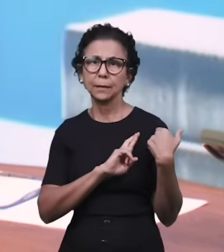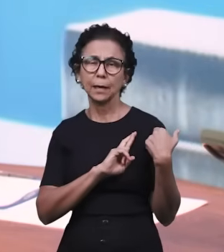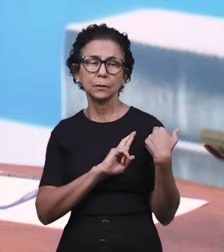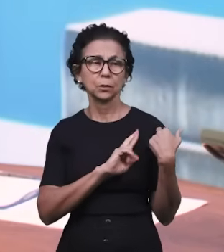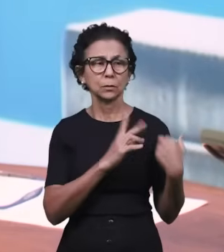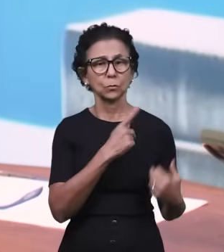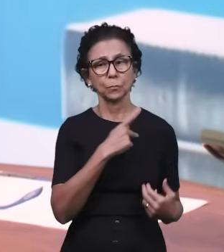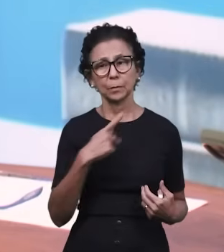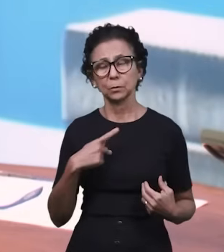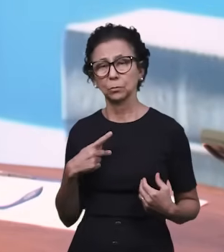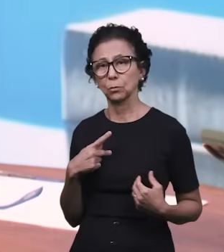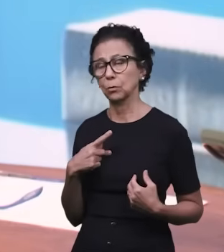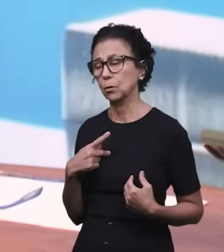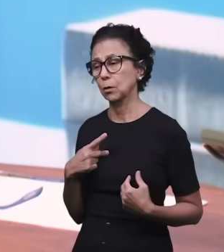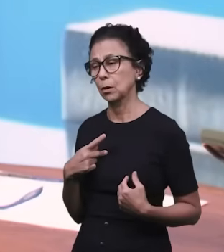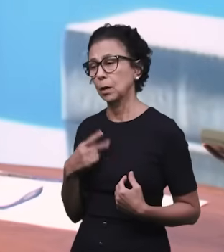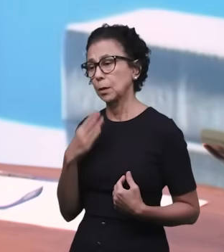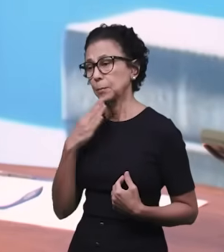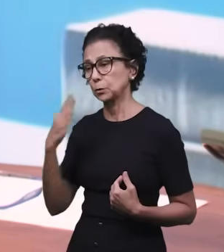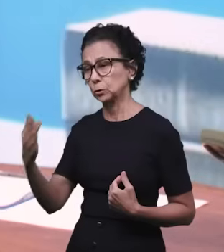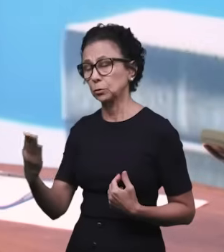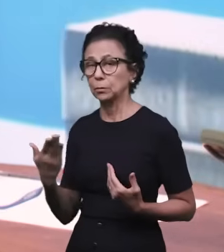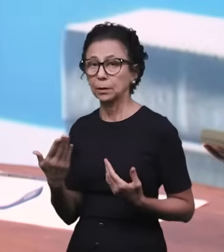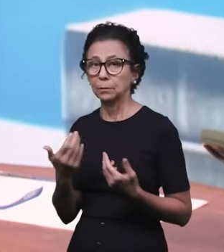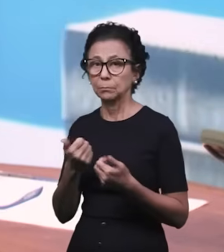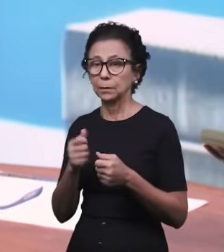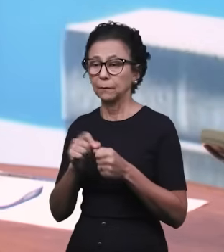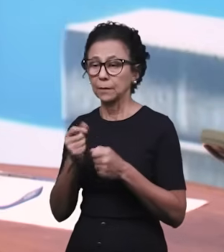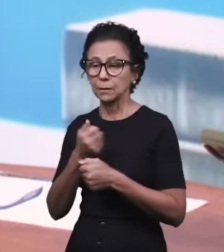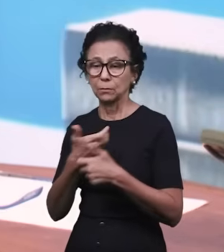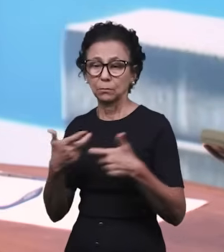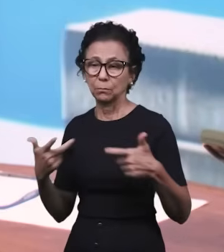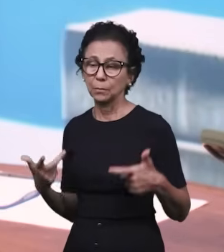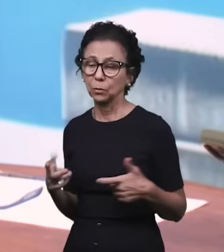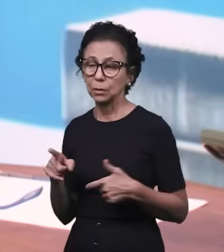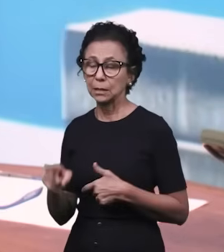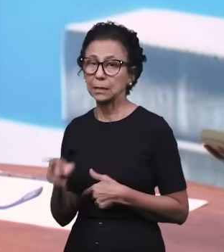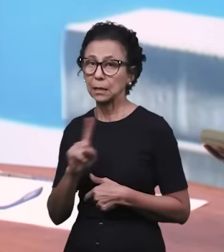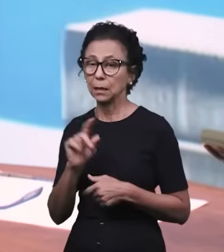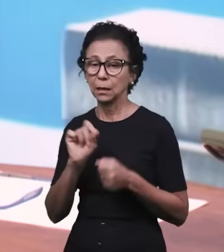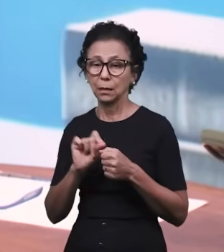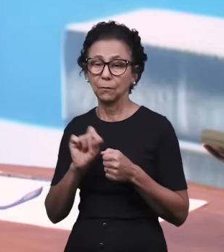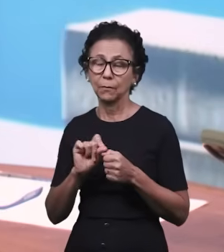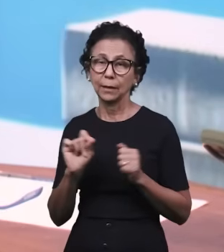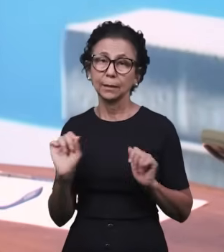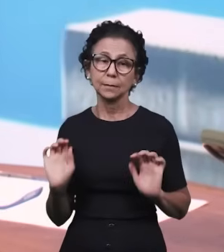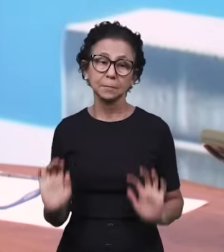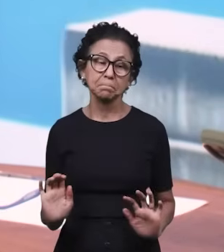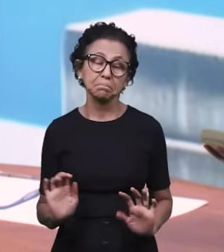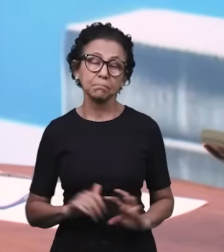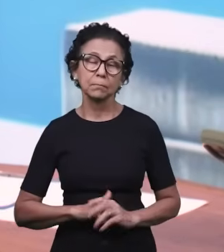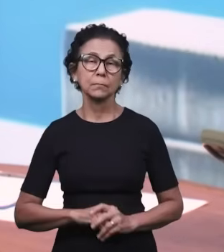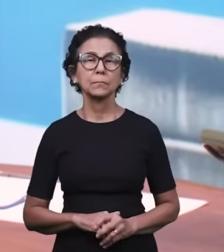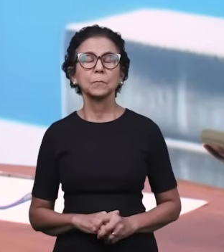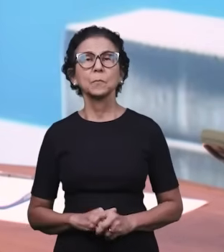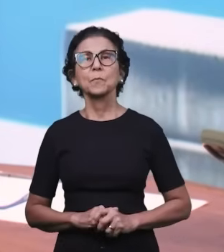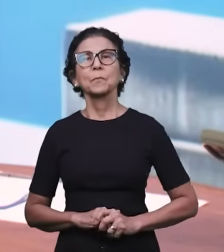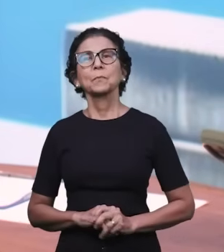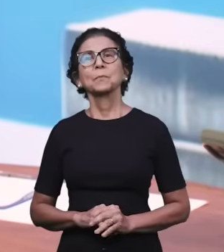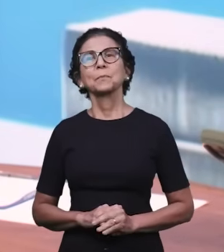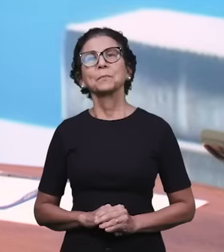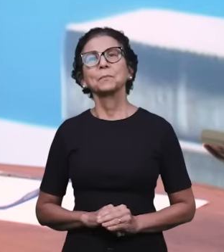fazendo. E se, por acaso, ele teve de tomar alguma atitude, como o nosso amigo Pandelli ali